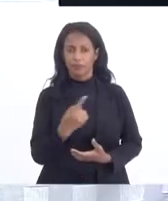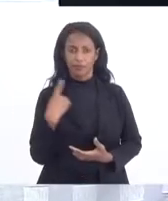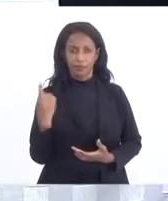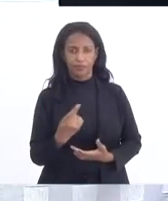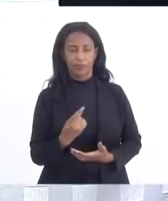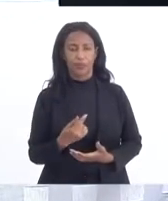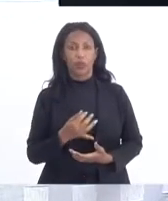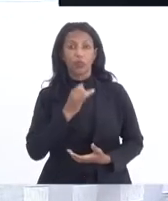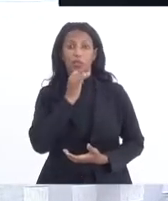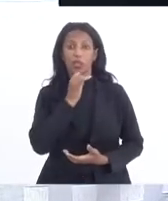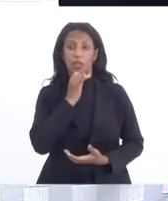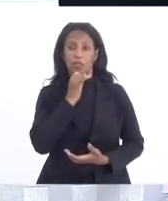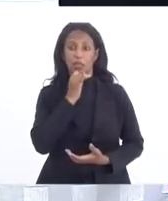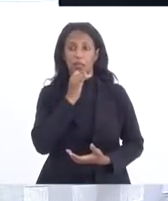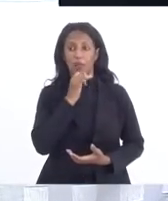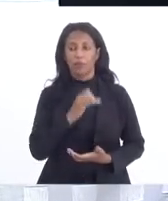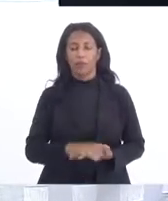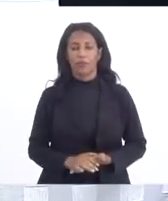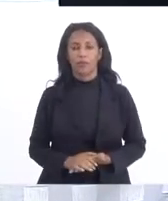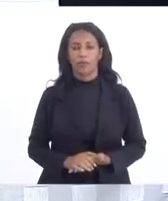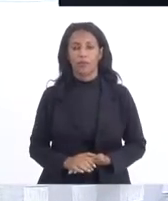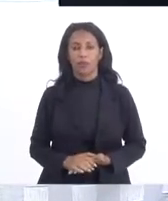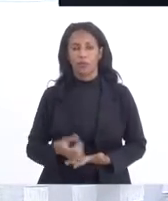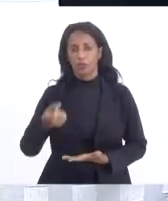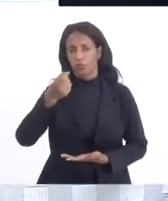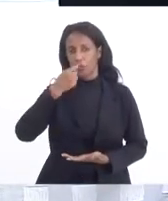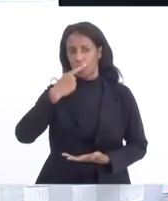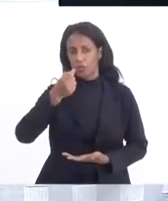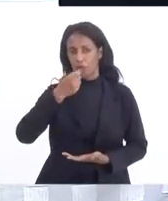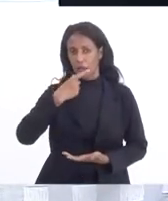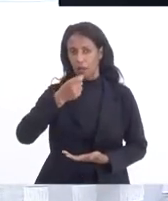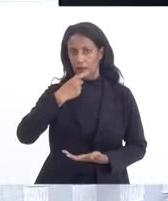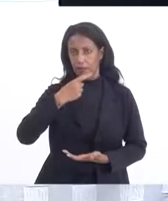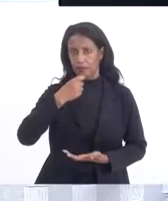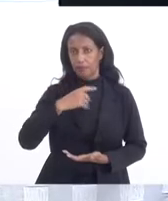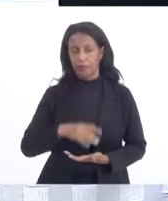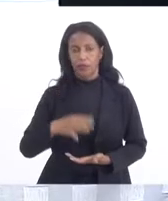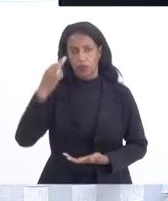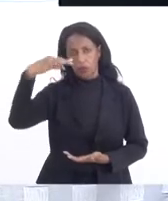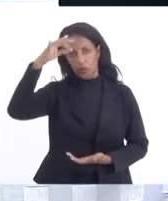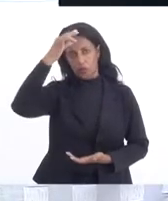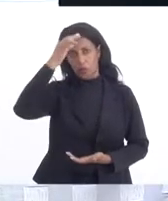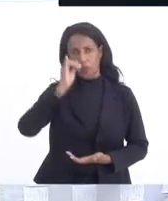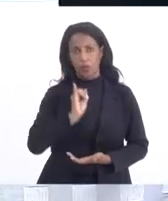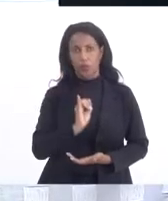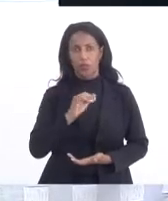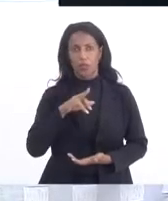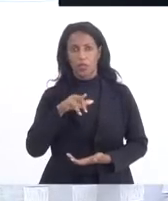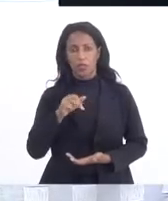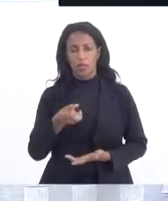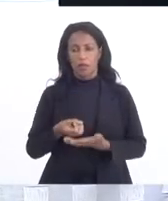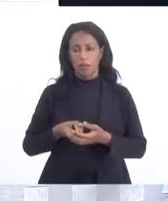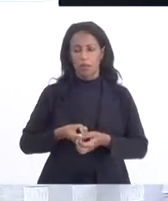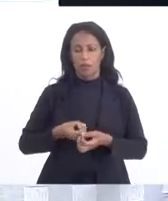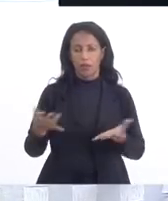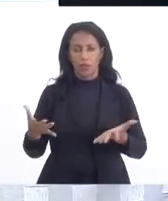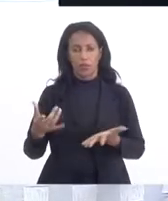Eu estou dando um exemplo, por exemplo, a questão dos medicamentos. O Espírito Santo, o ICMS para a distribuidora de